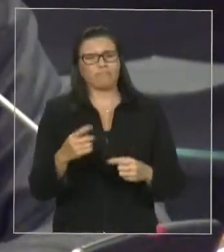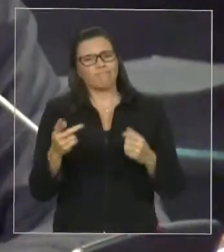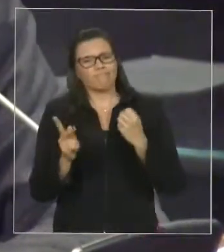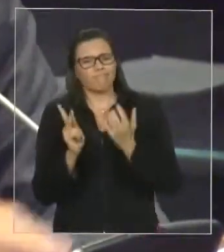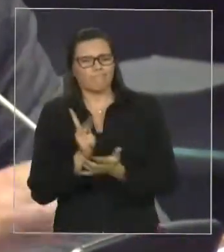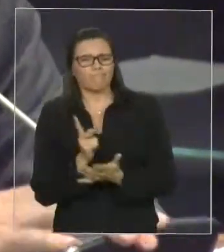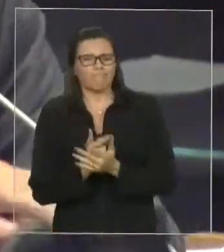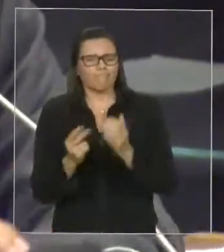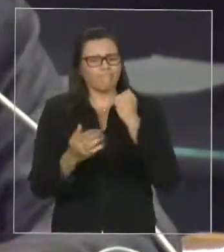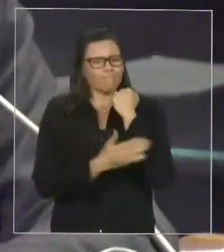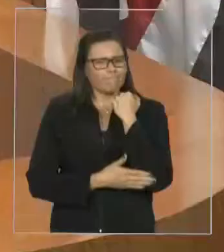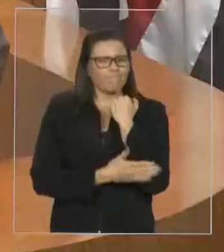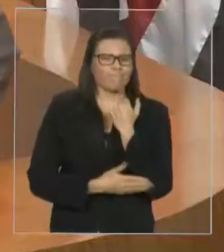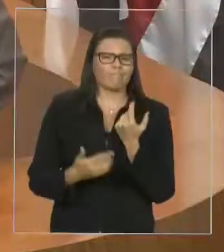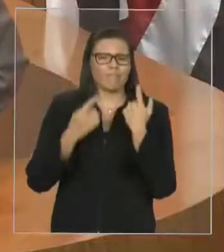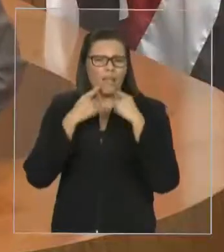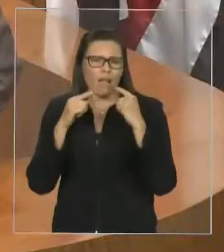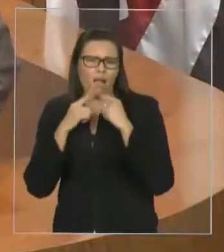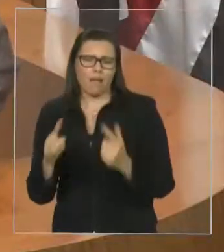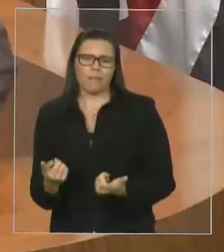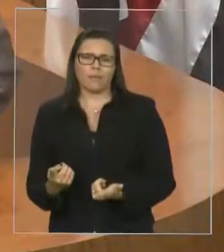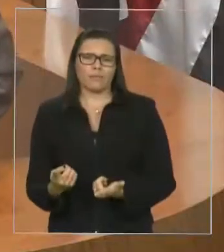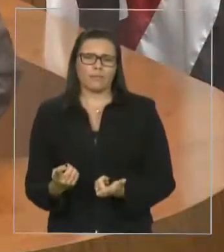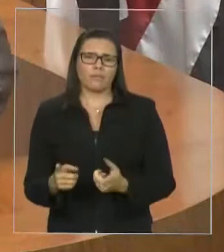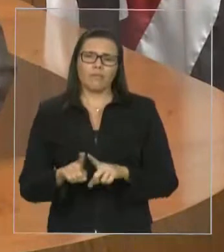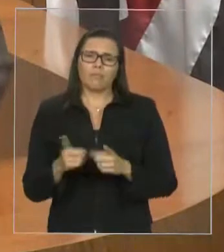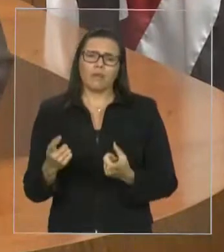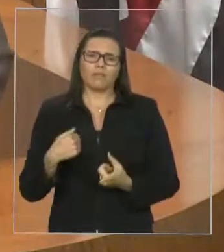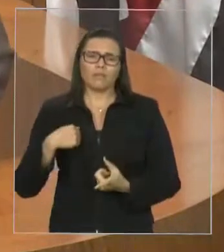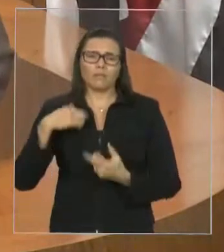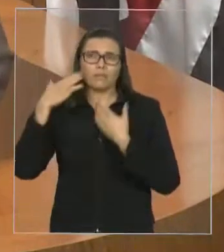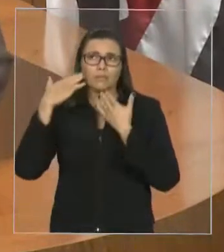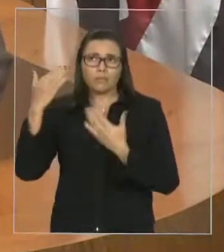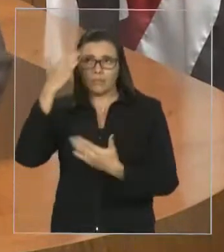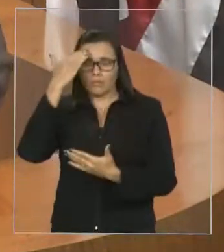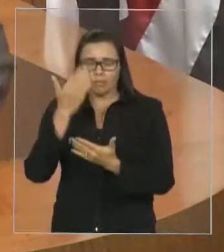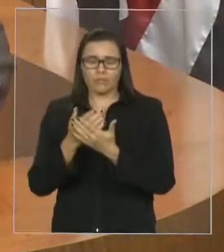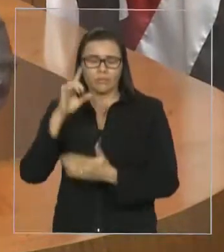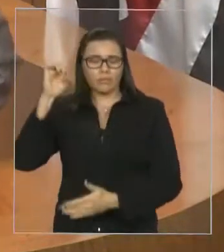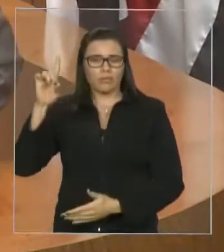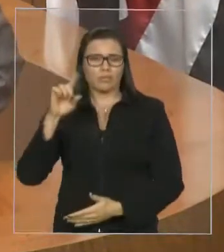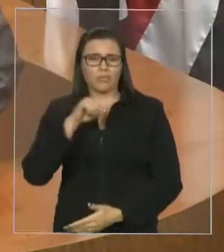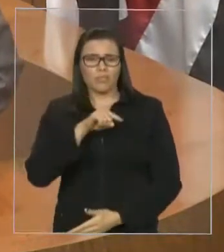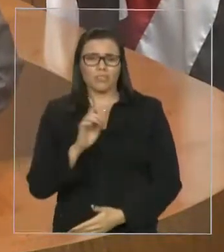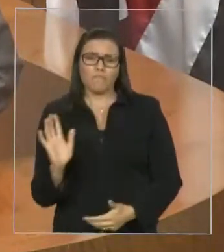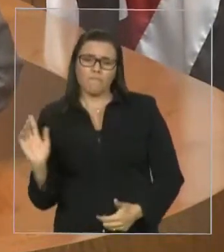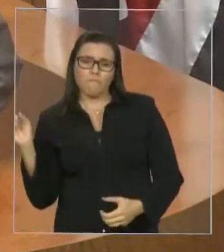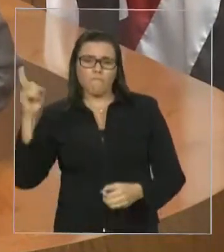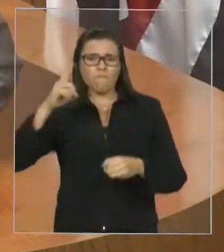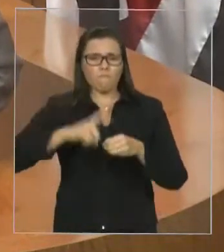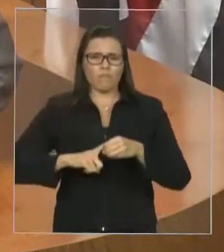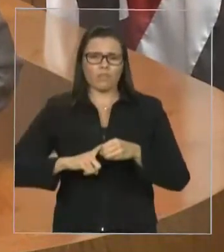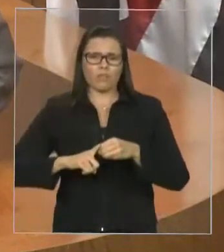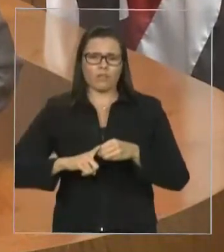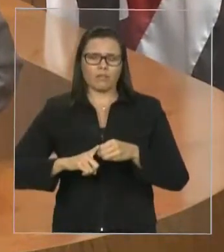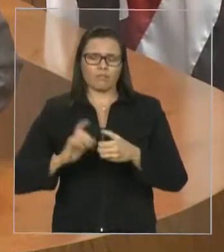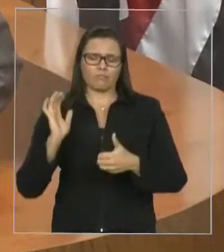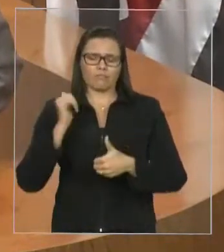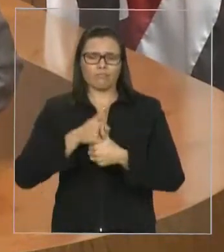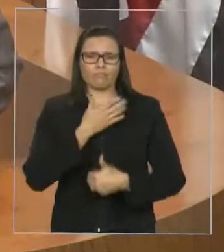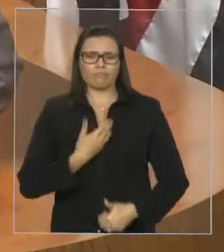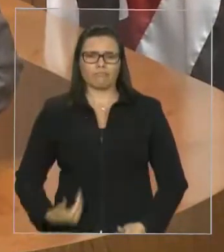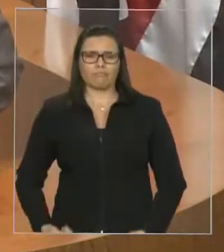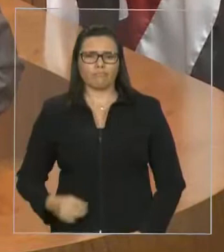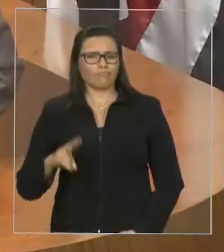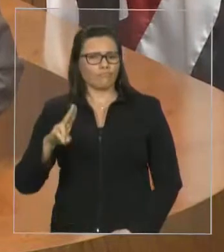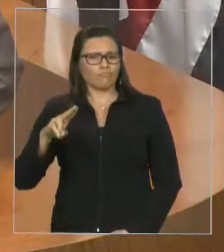Otelino. Agradeço os deputados Marco Aurélio e Rafael Leitor pela parte. Peço que inclua... Deputado Otelino, quando for conveniente, eu